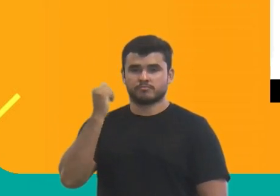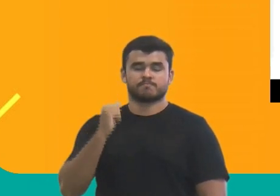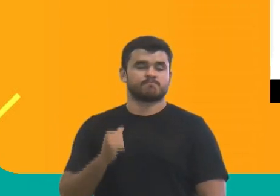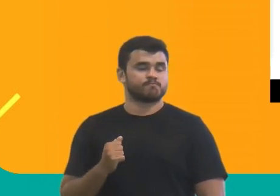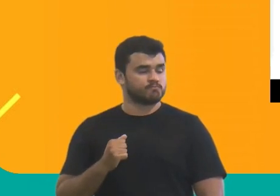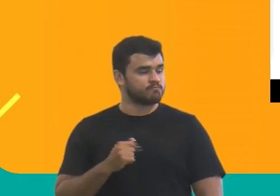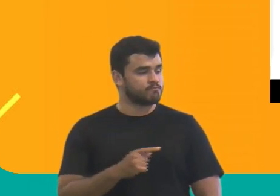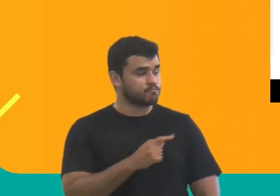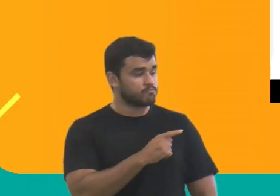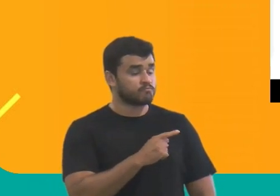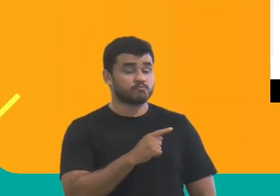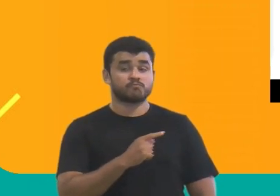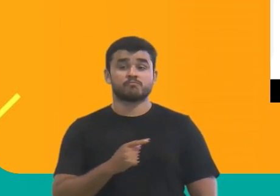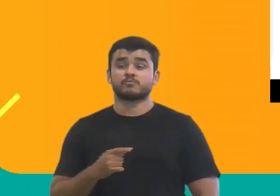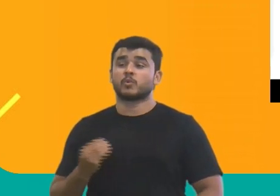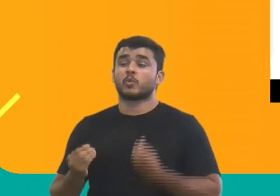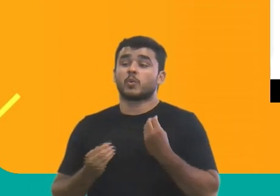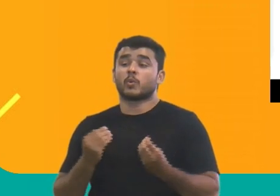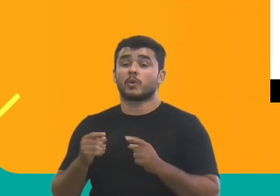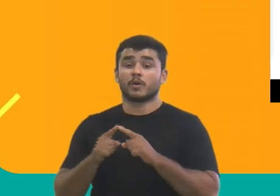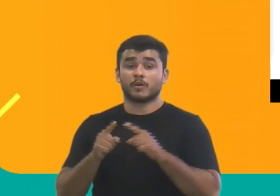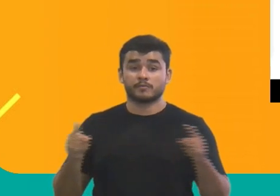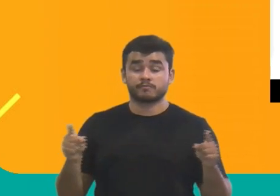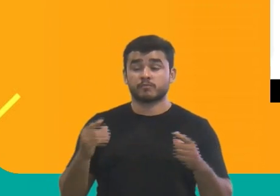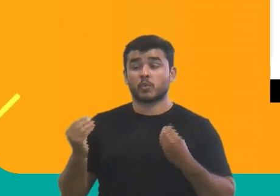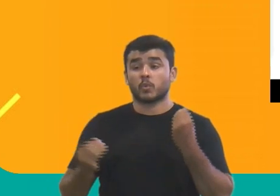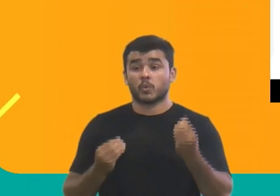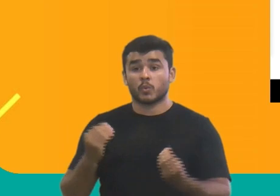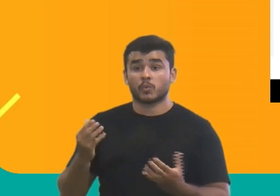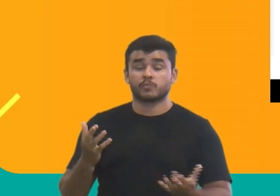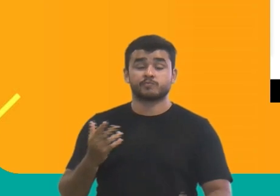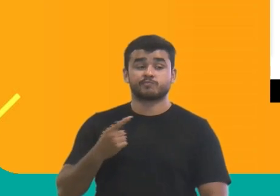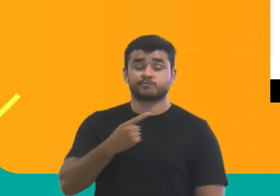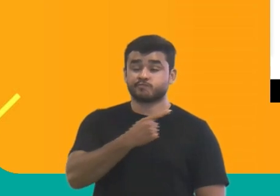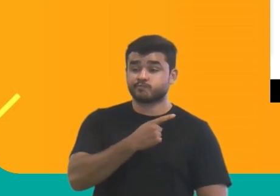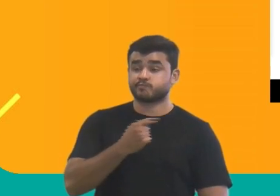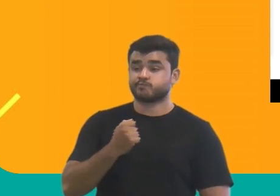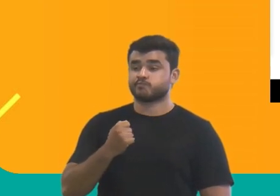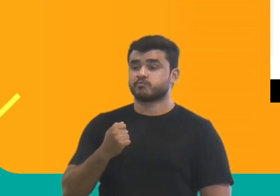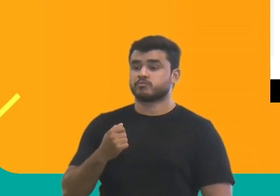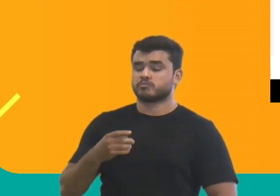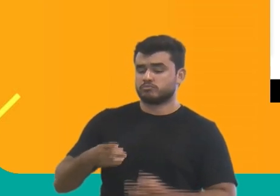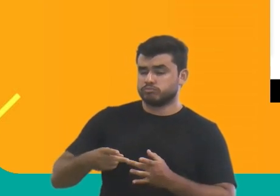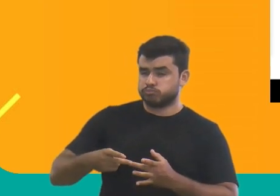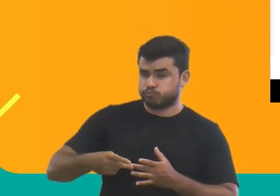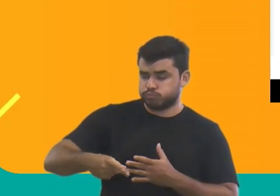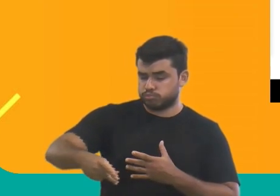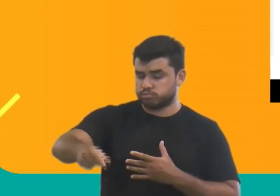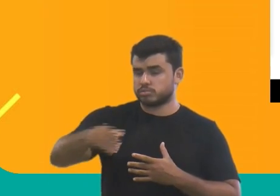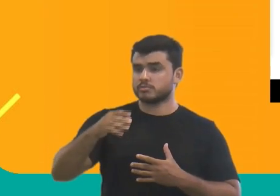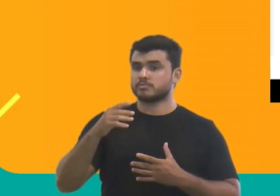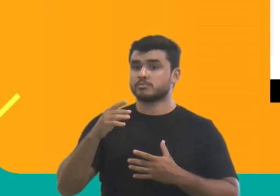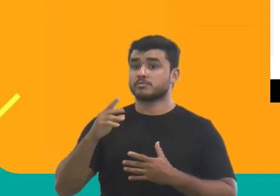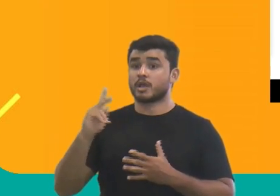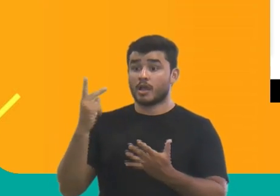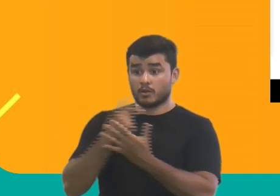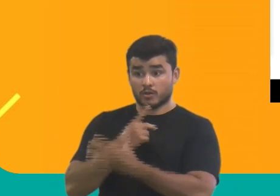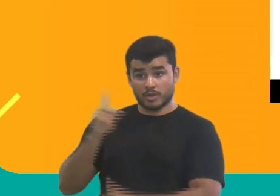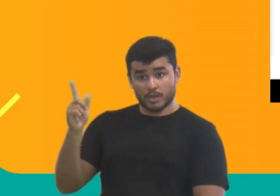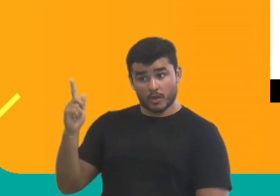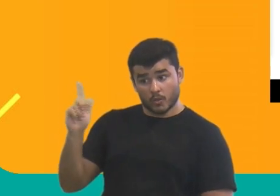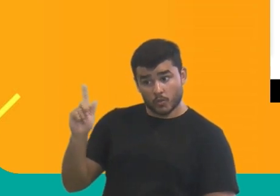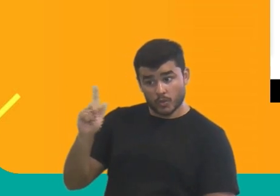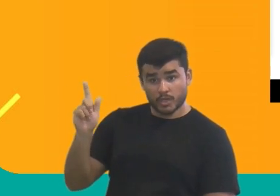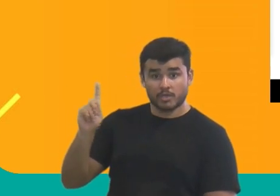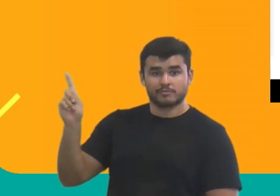muito regular também questões que falam sobre meia-vida do estrôncio ou do césio por conta do acidente de Goiânia, entre aspas,